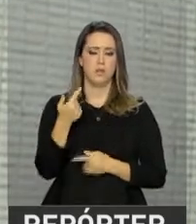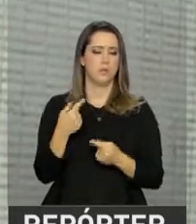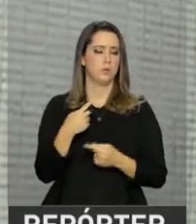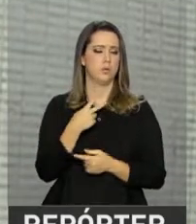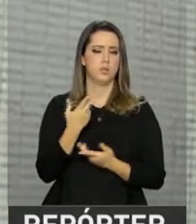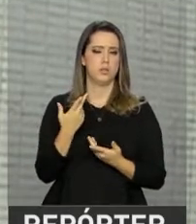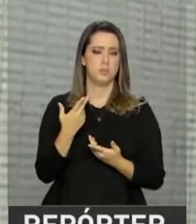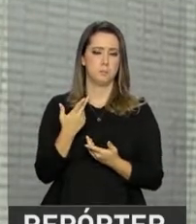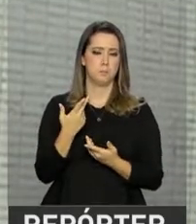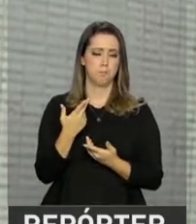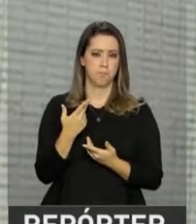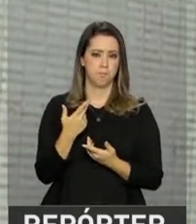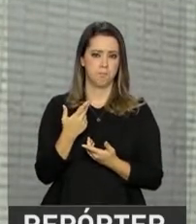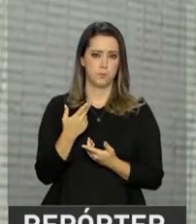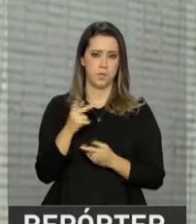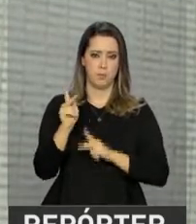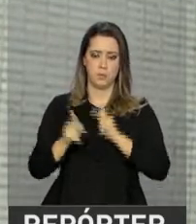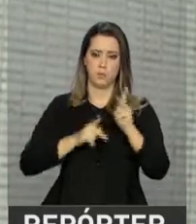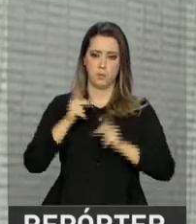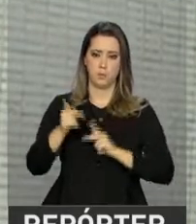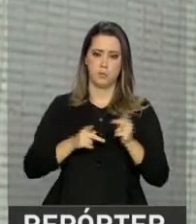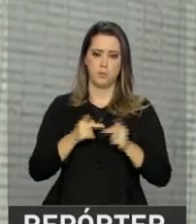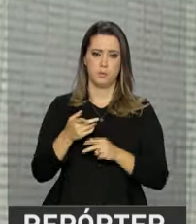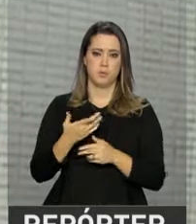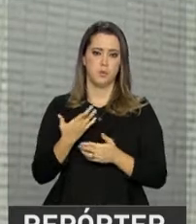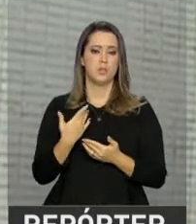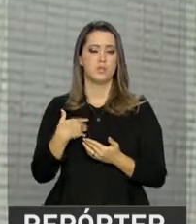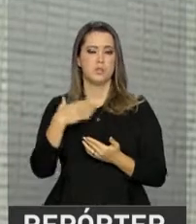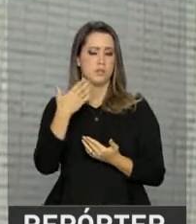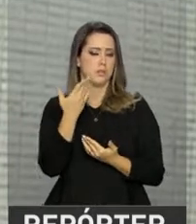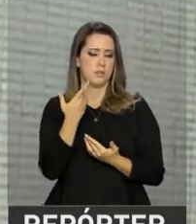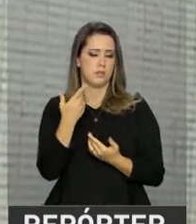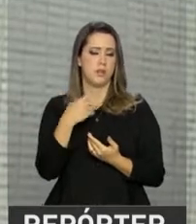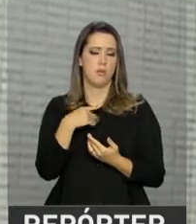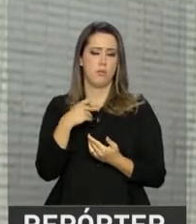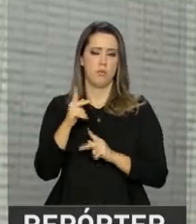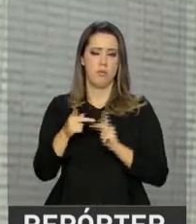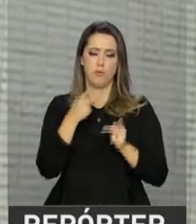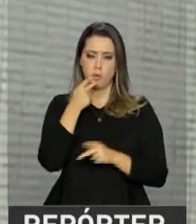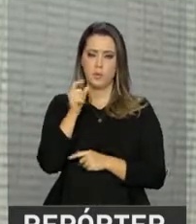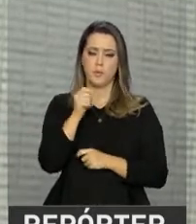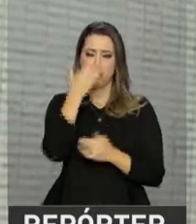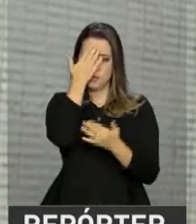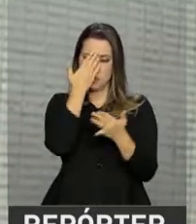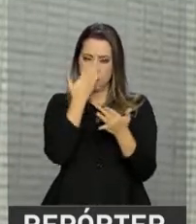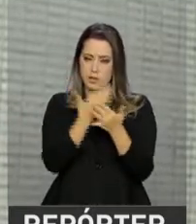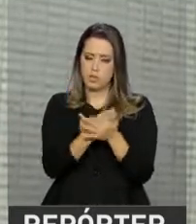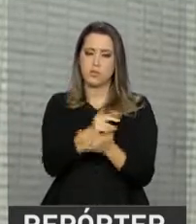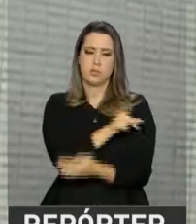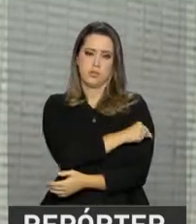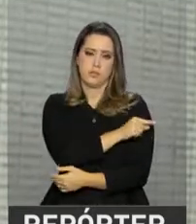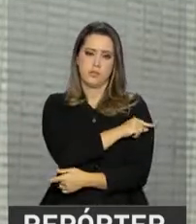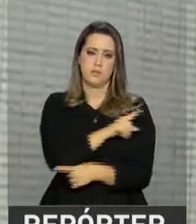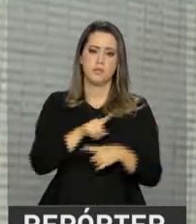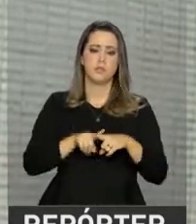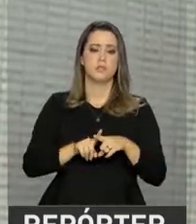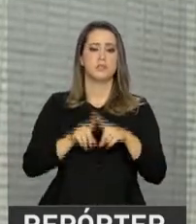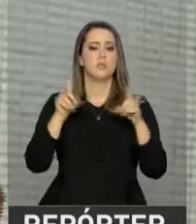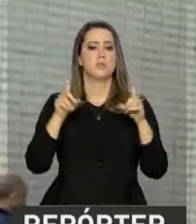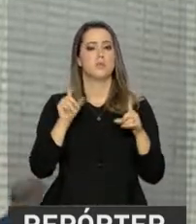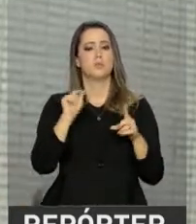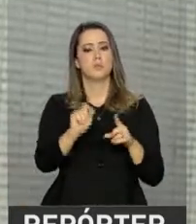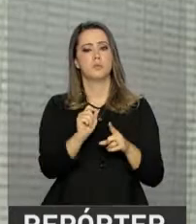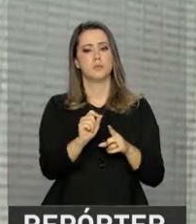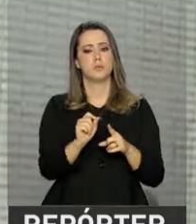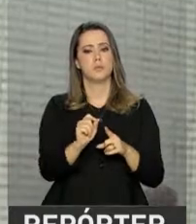a possibilidade da população estar descrente em relação à eficácia da vacina fracionada contra a febre amarela,